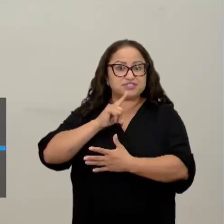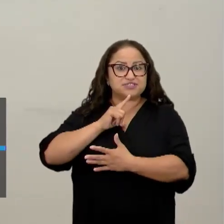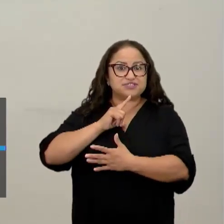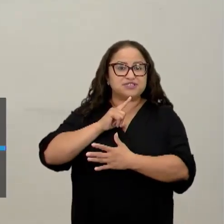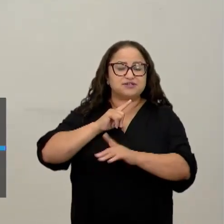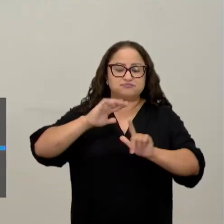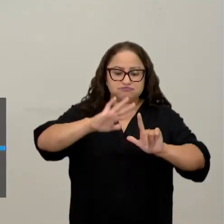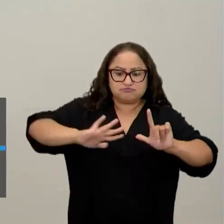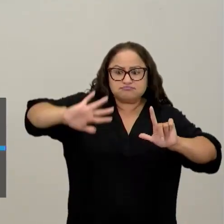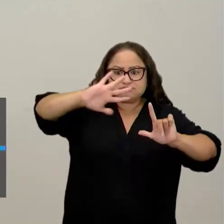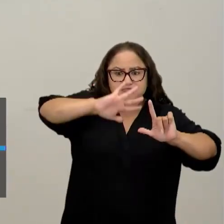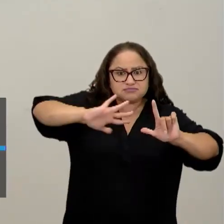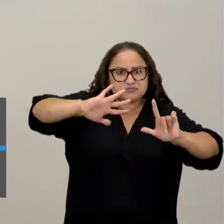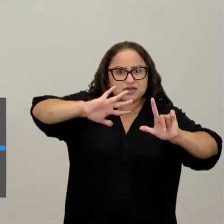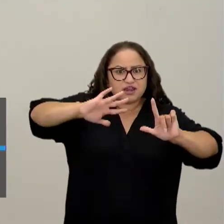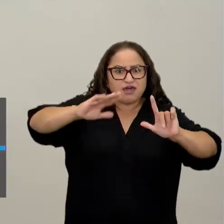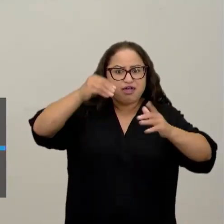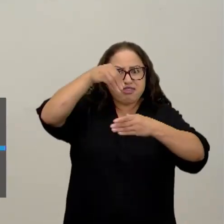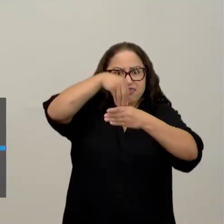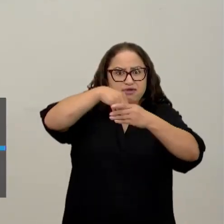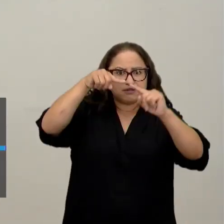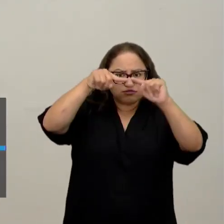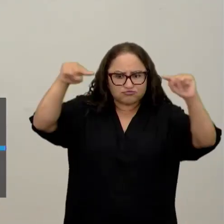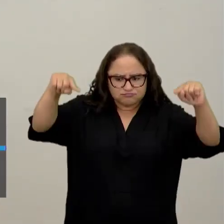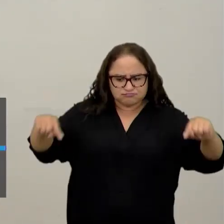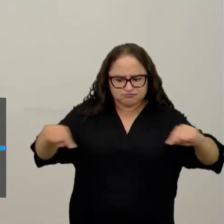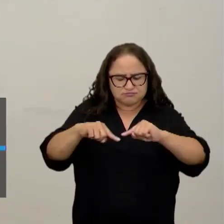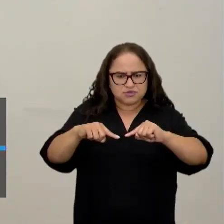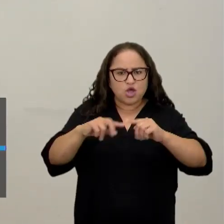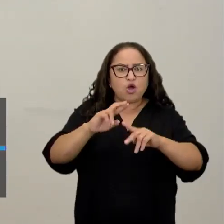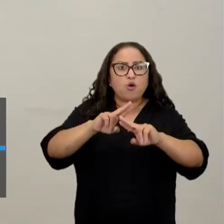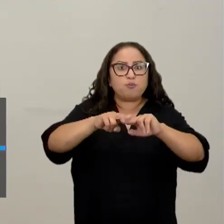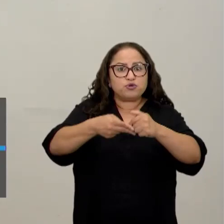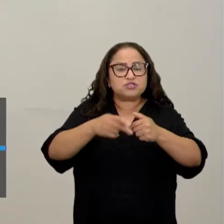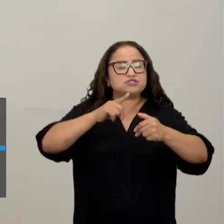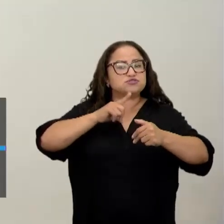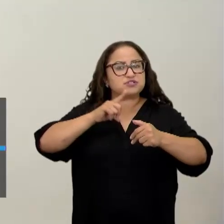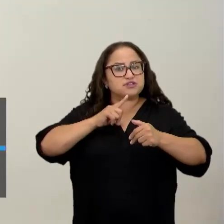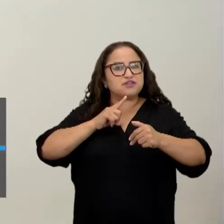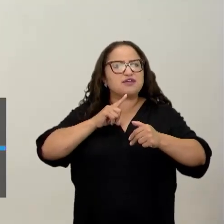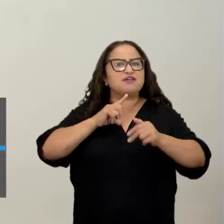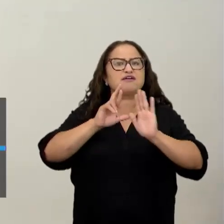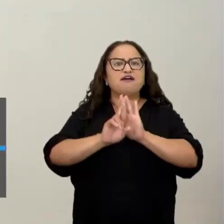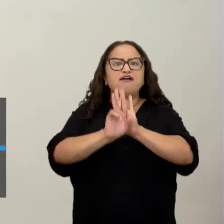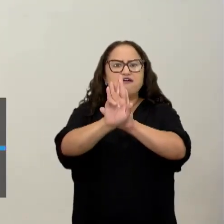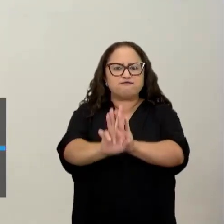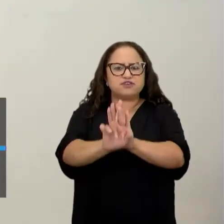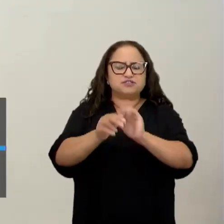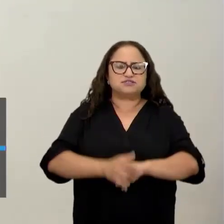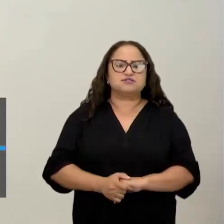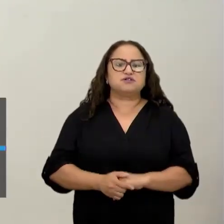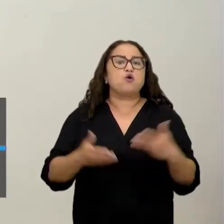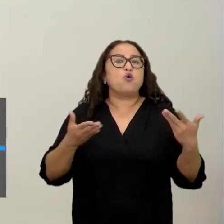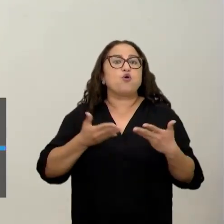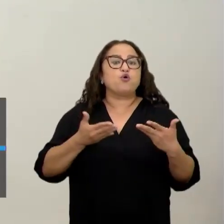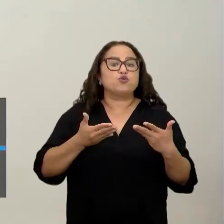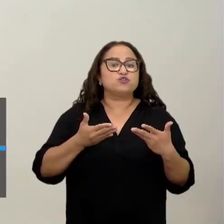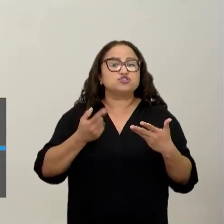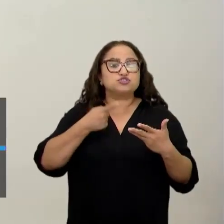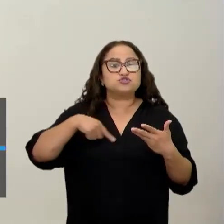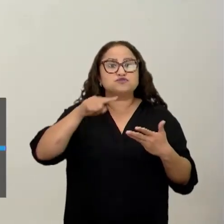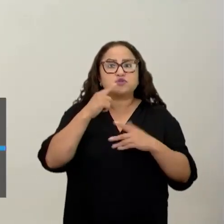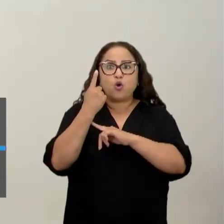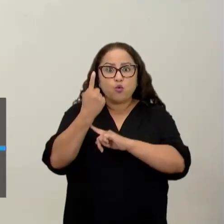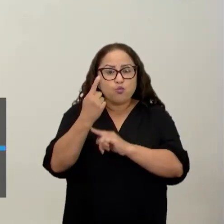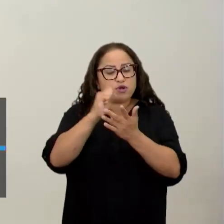de áreas de quadrados tá certo então a gente tem essa referência de função quadrática Tá certo então nós vamos hoje resolver um